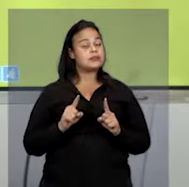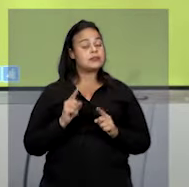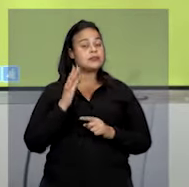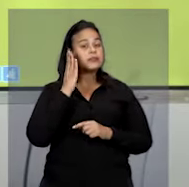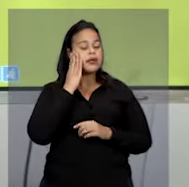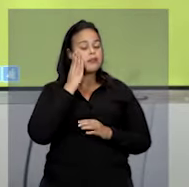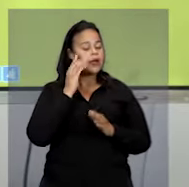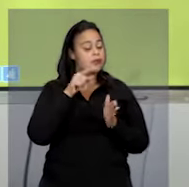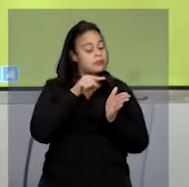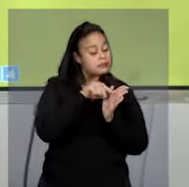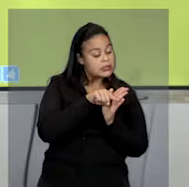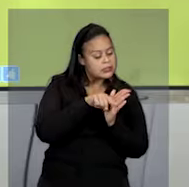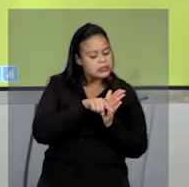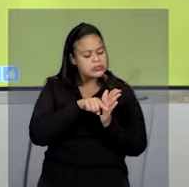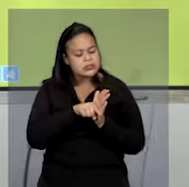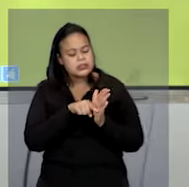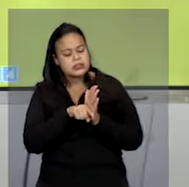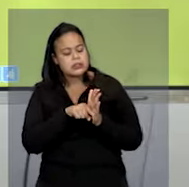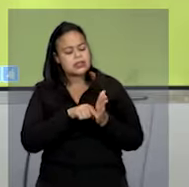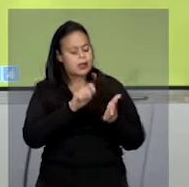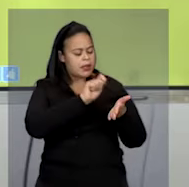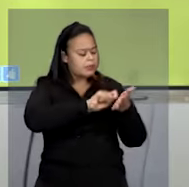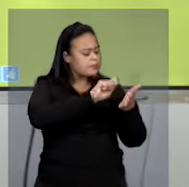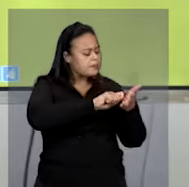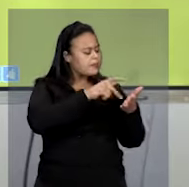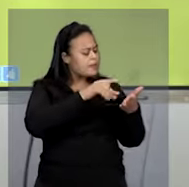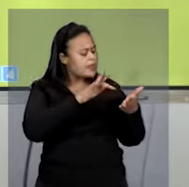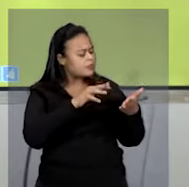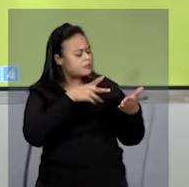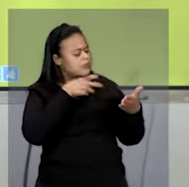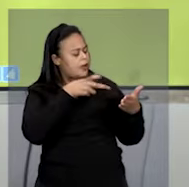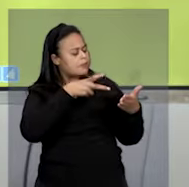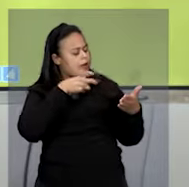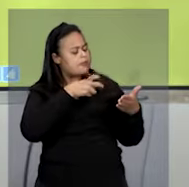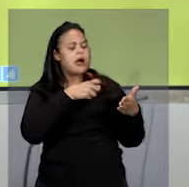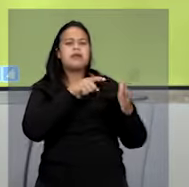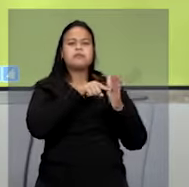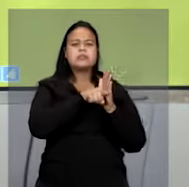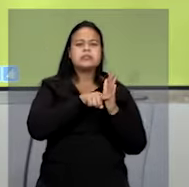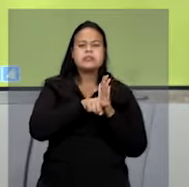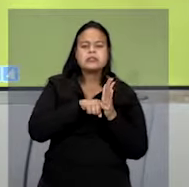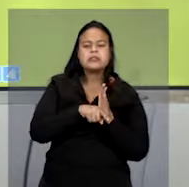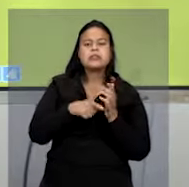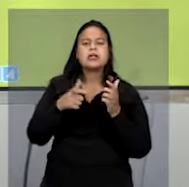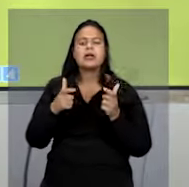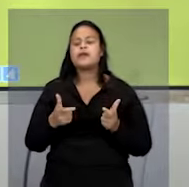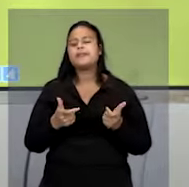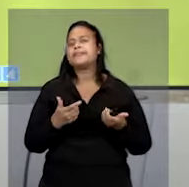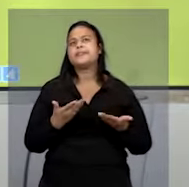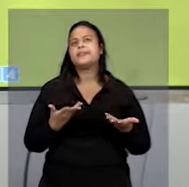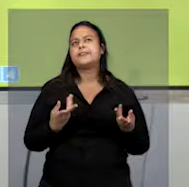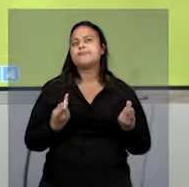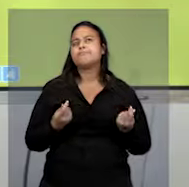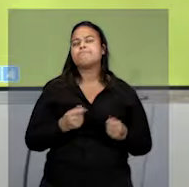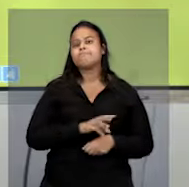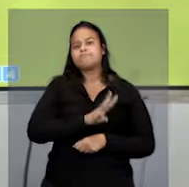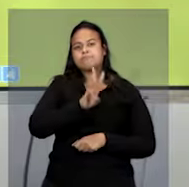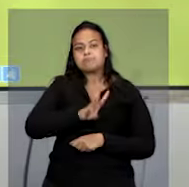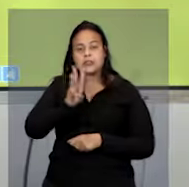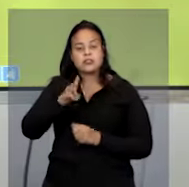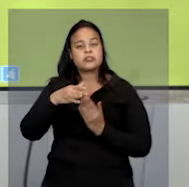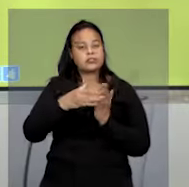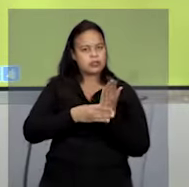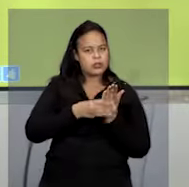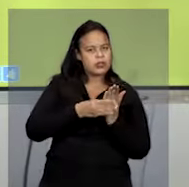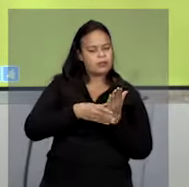dar uma pesquisada, olhar o seu PET, fazer fonte de pesquisa em sites, em livros,